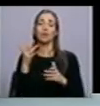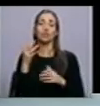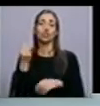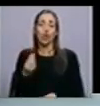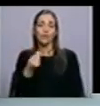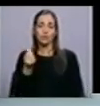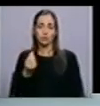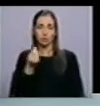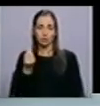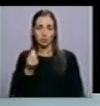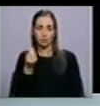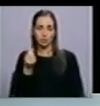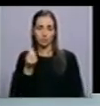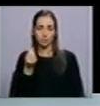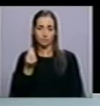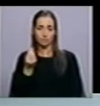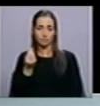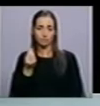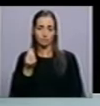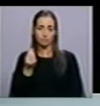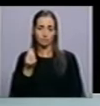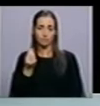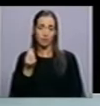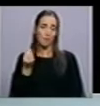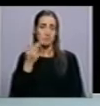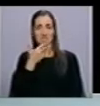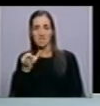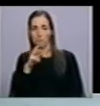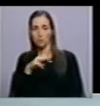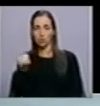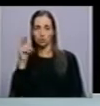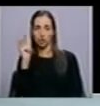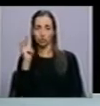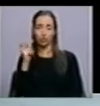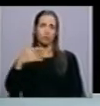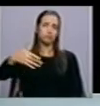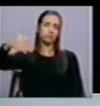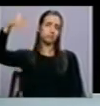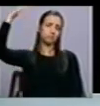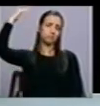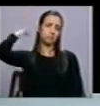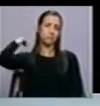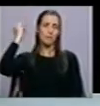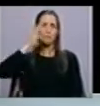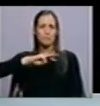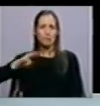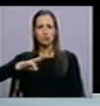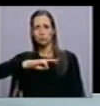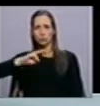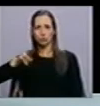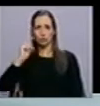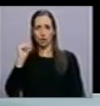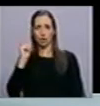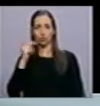jovens, da ordem dos centenas de milhões de anos, ou então muito antigos, da ordem dos milhares de milhões de anos. Ainda